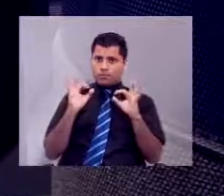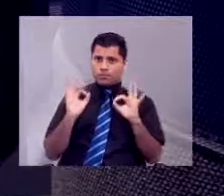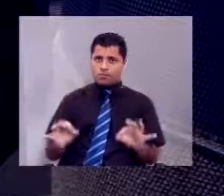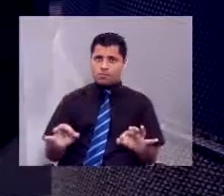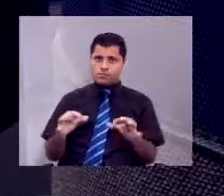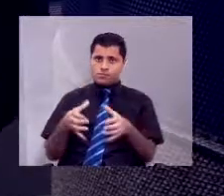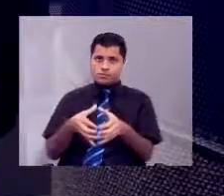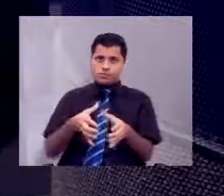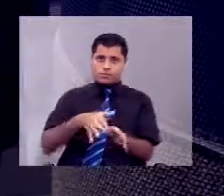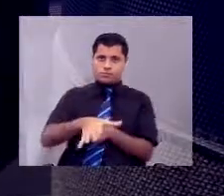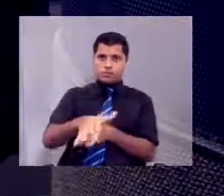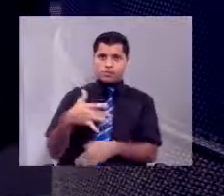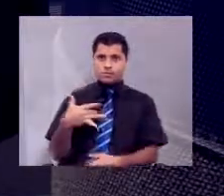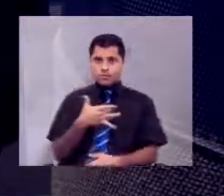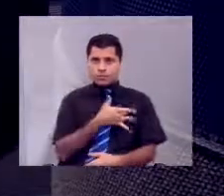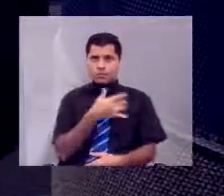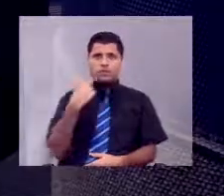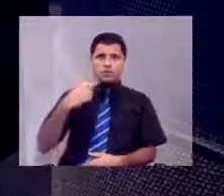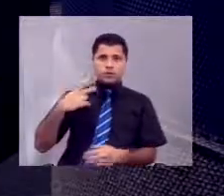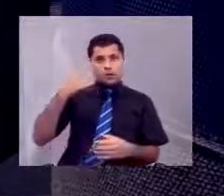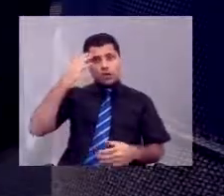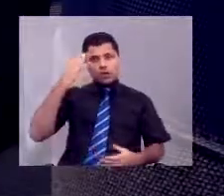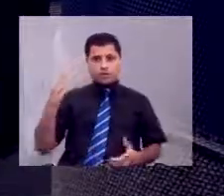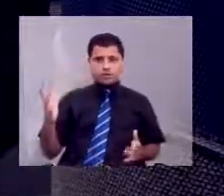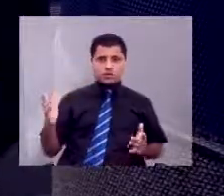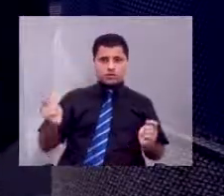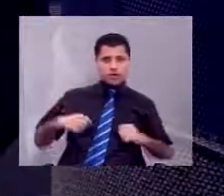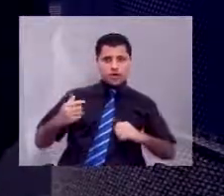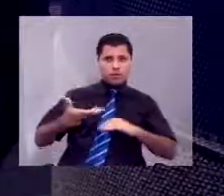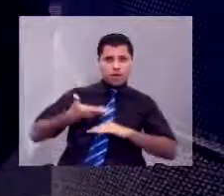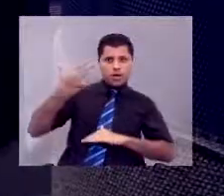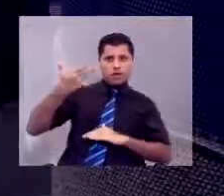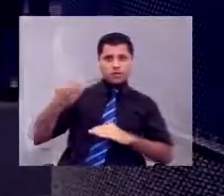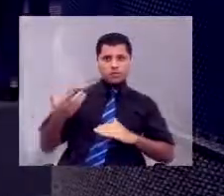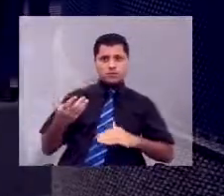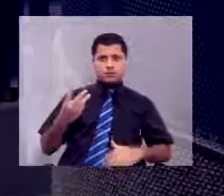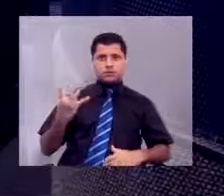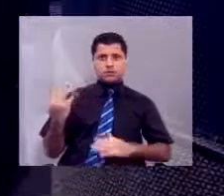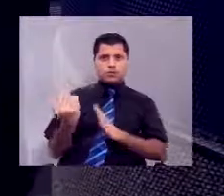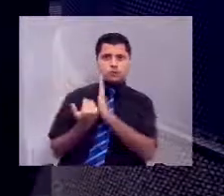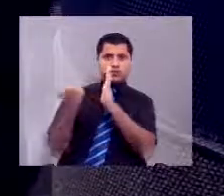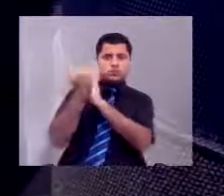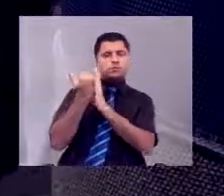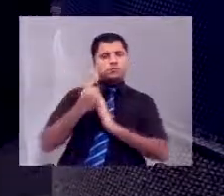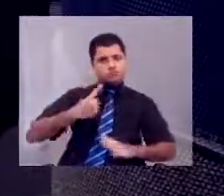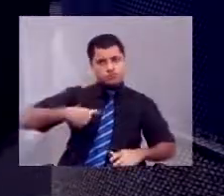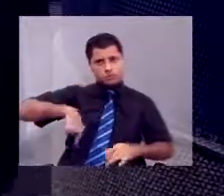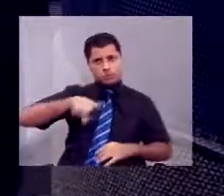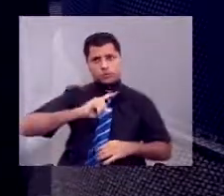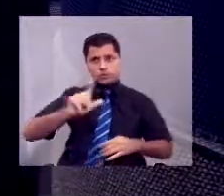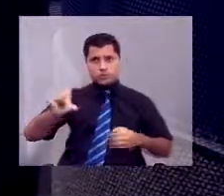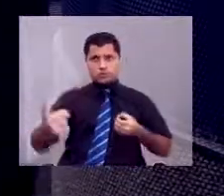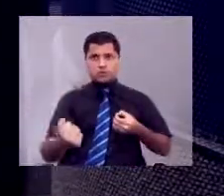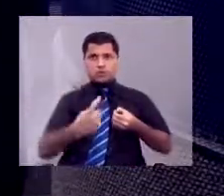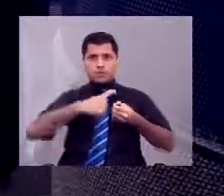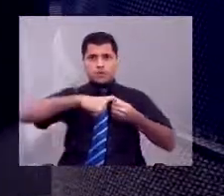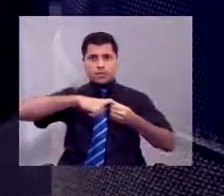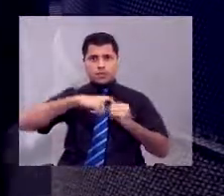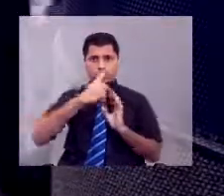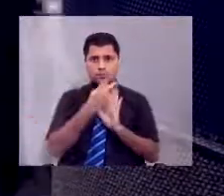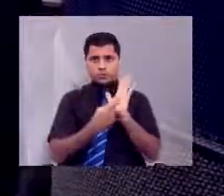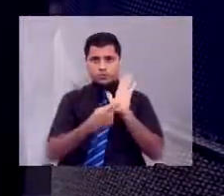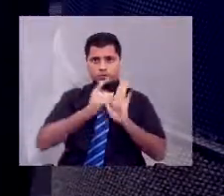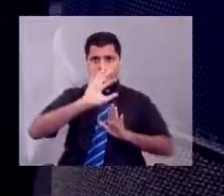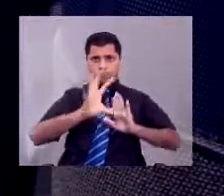Comissão de Saúde, os vereadores acharem que realmente deve aumentar esse número, a gente faz uma emenda nesse projeto para